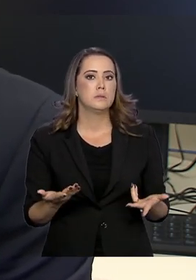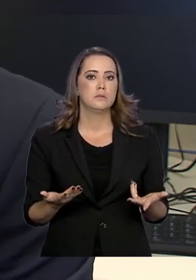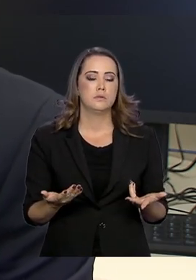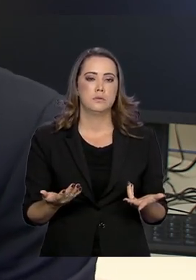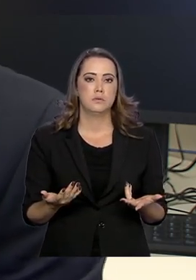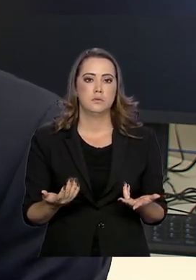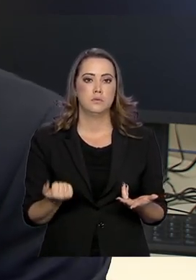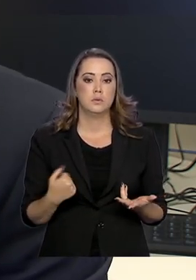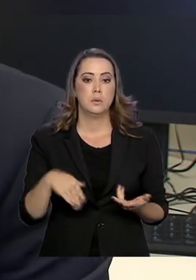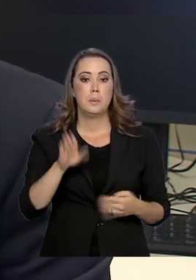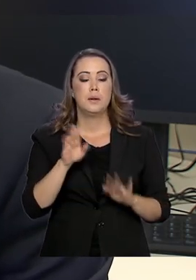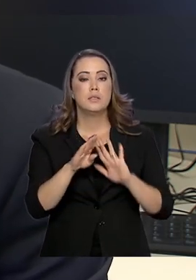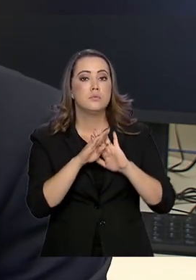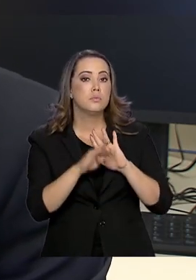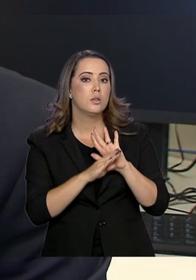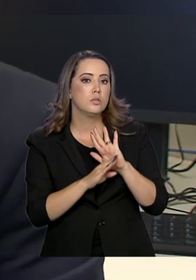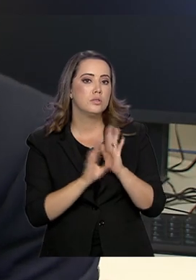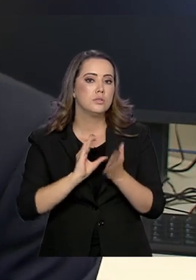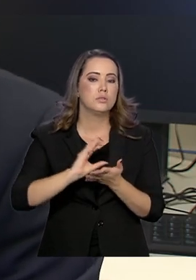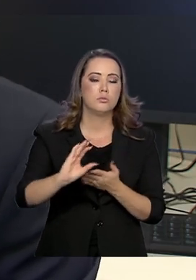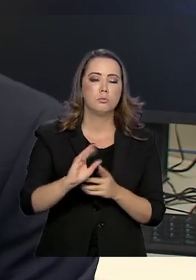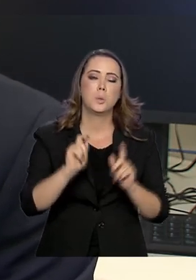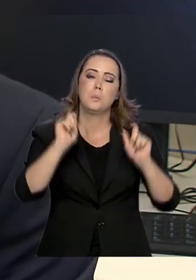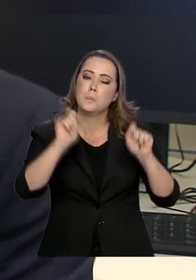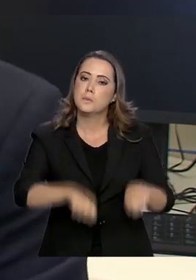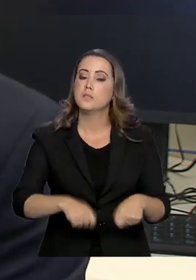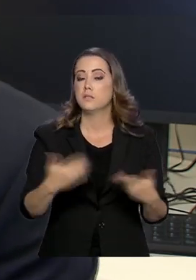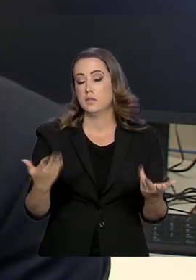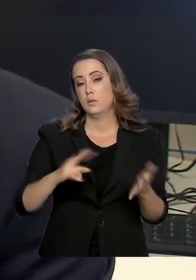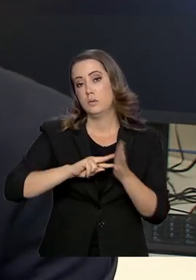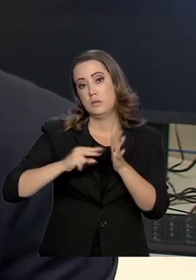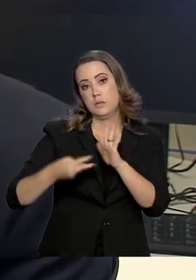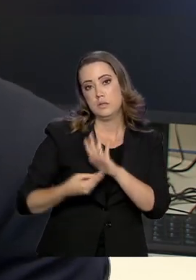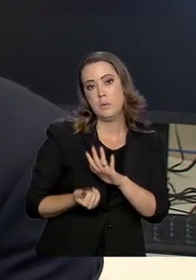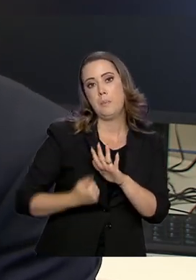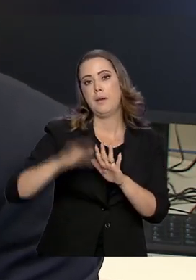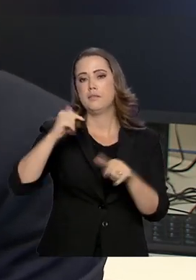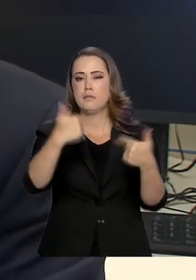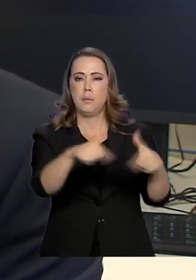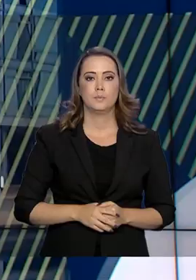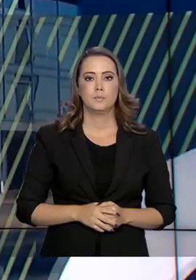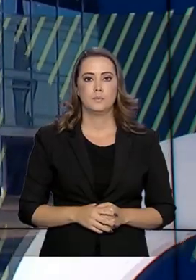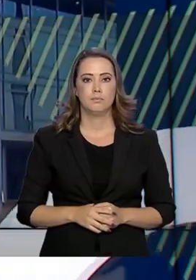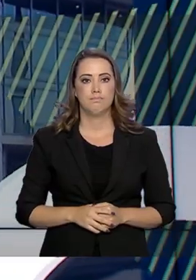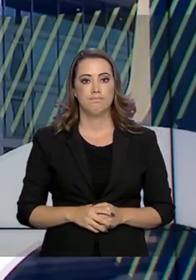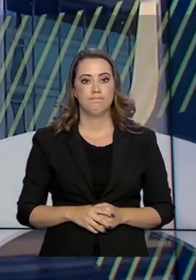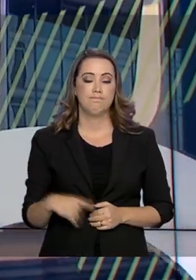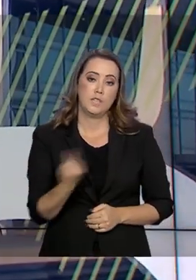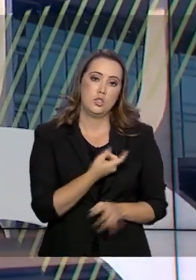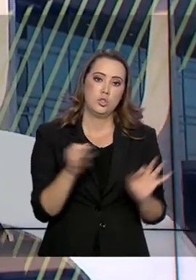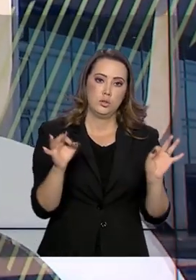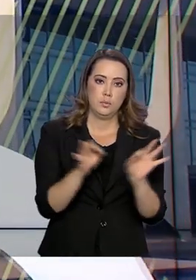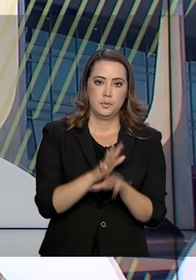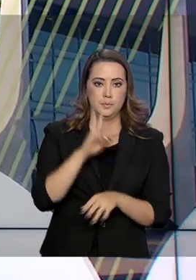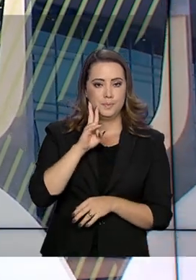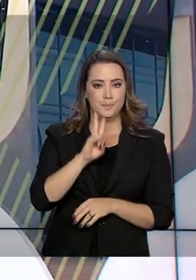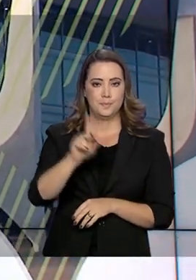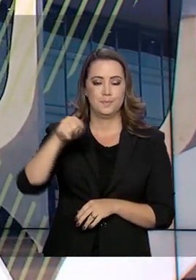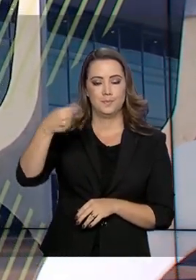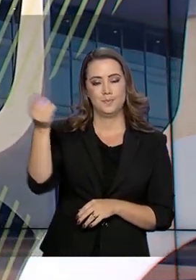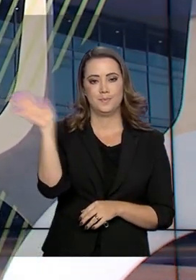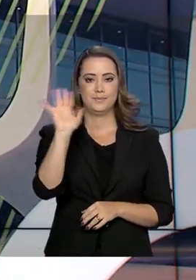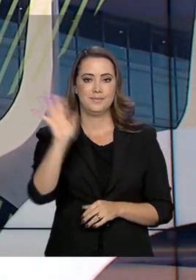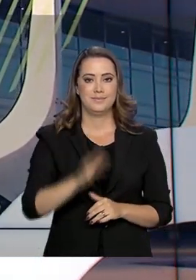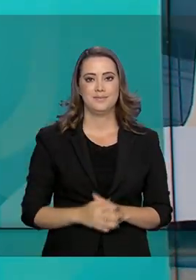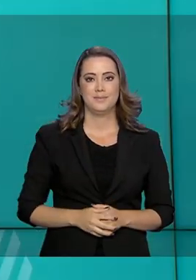mais projetos de investimento vão se tornar viáveis. Isso significa mais emprego, mais renda. A gente fica por aqui. Até a